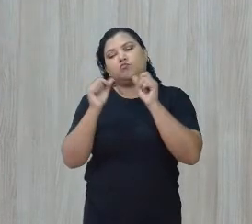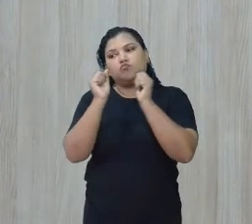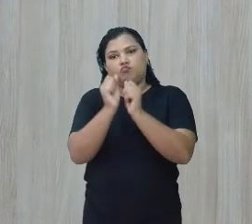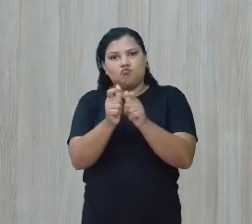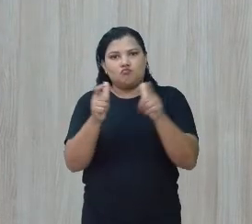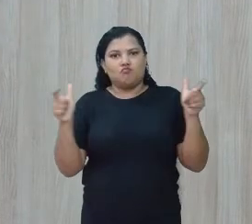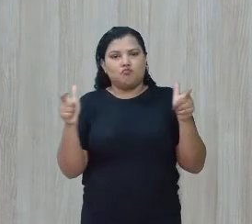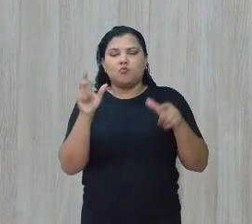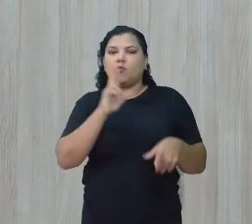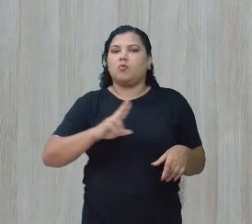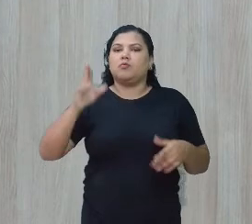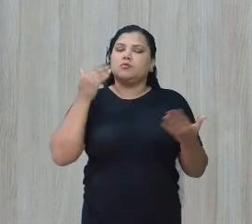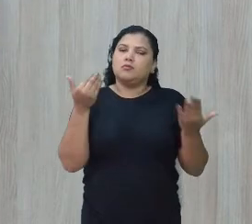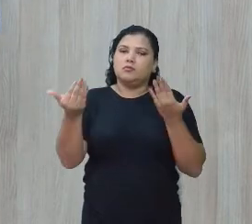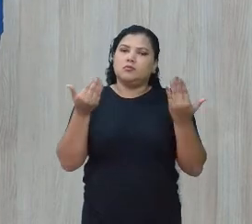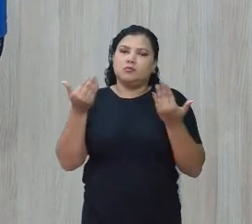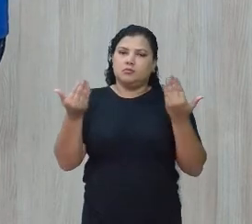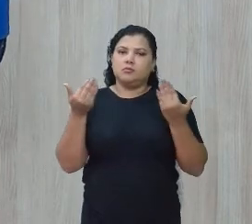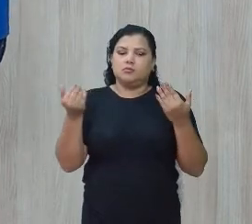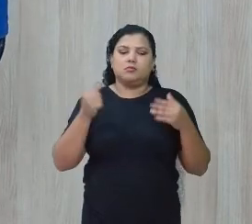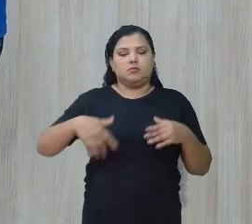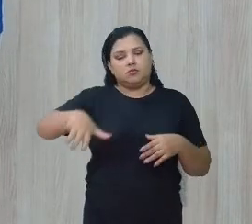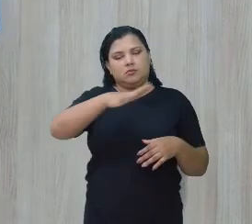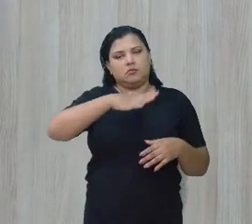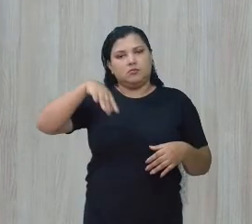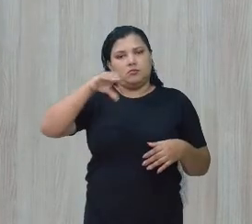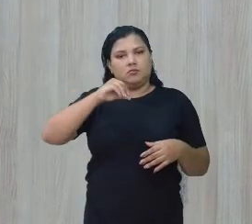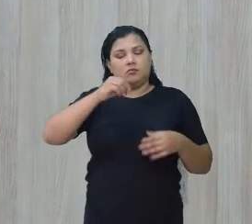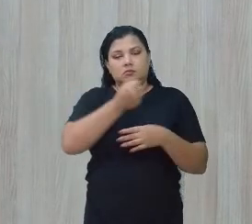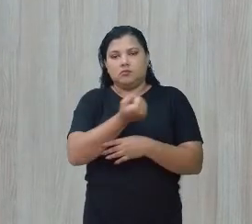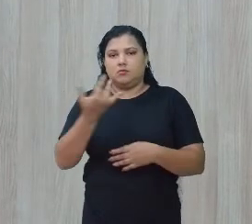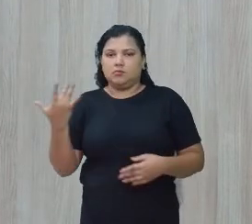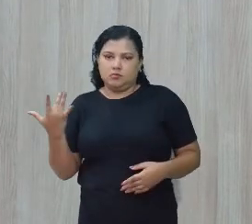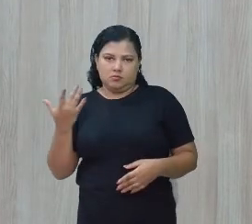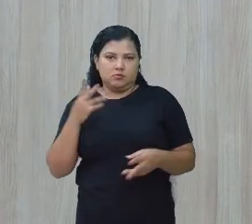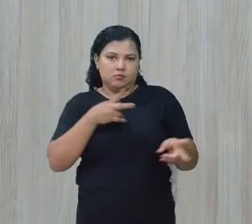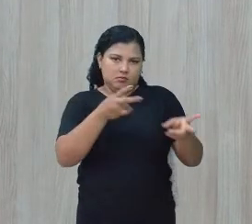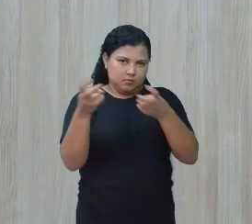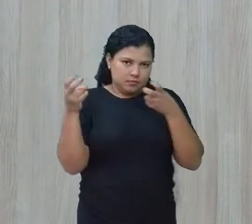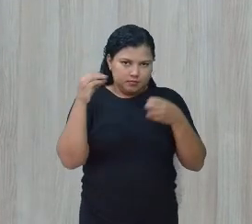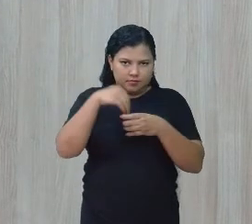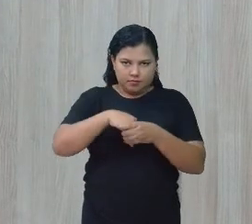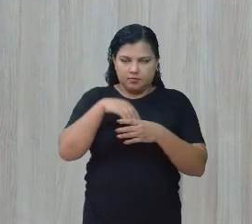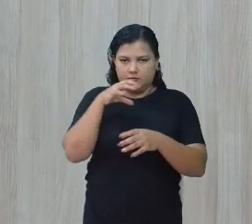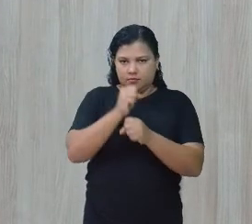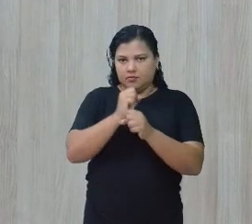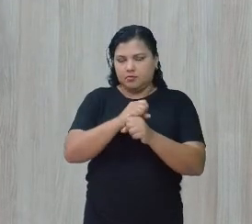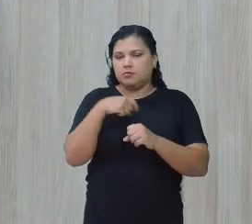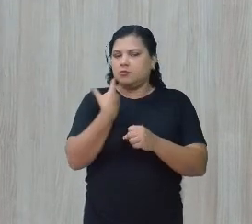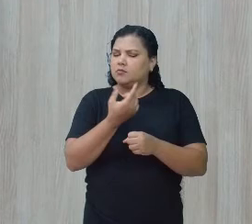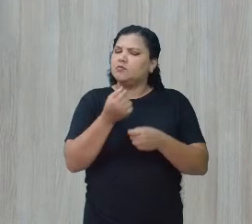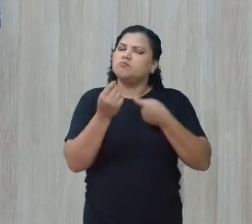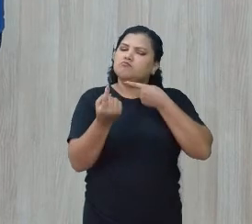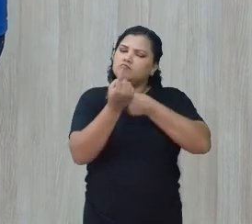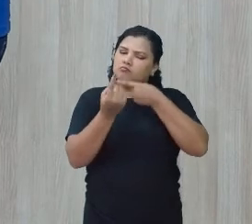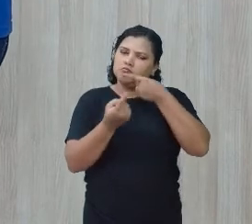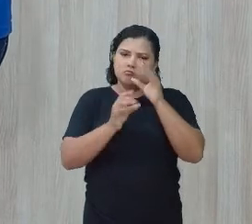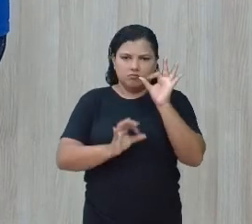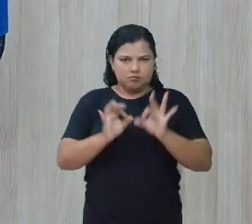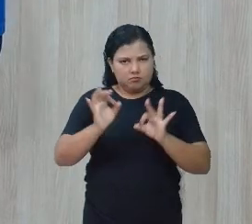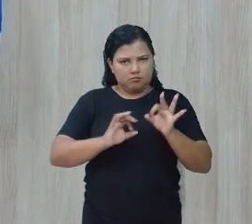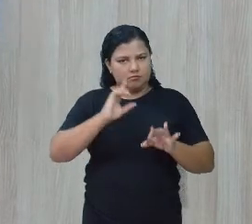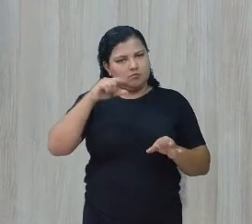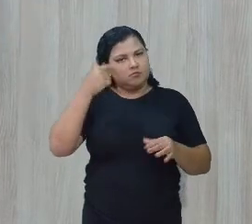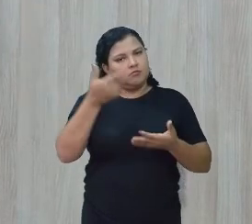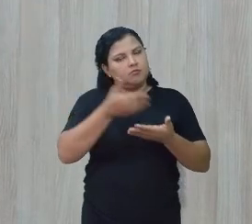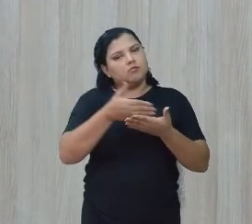ampla, utilizando a comparação do total com as quantidades observadas, né? E aí a gente confeccionava qualquer fração. Depois a